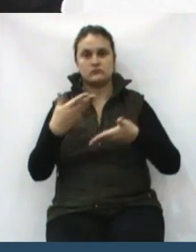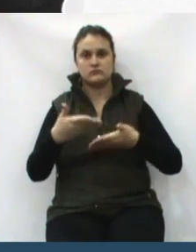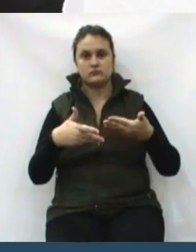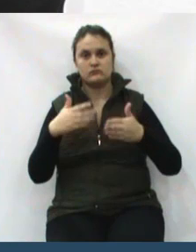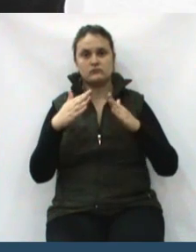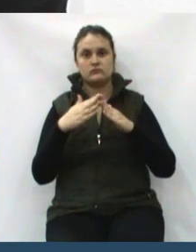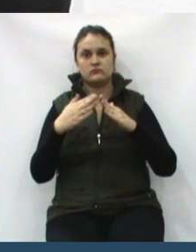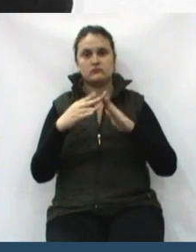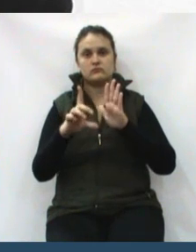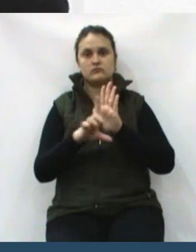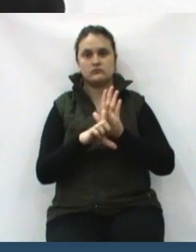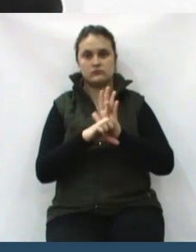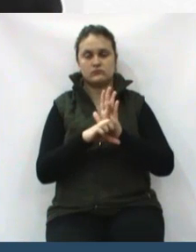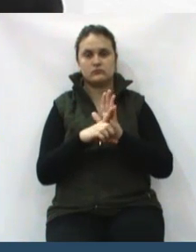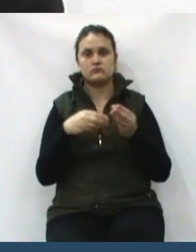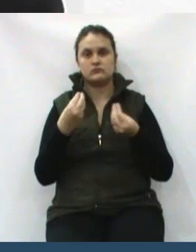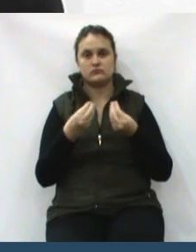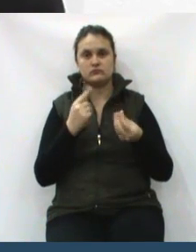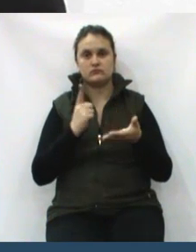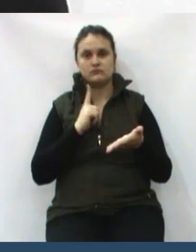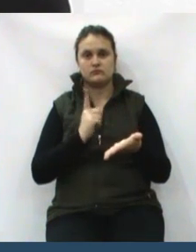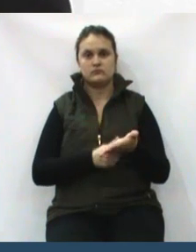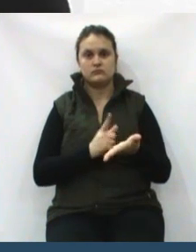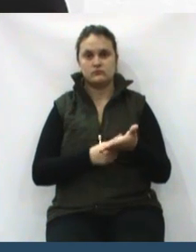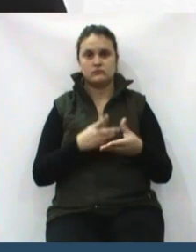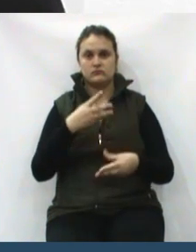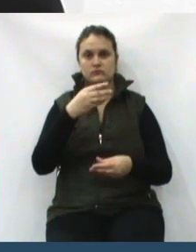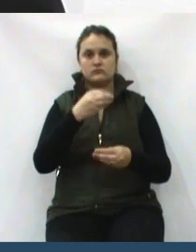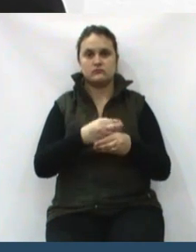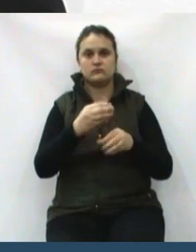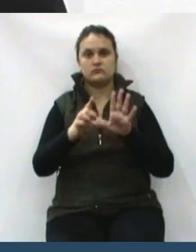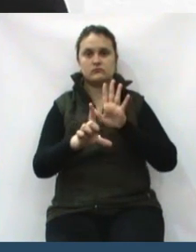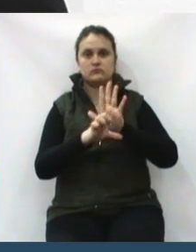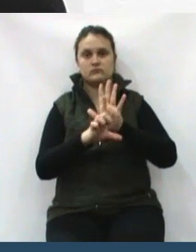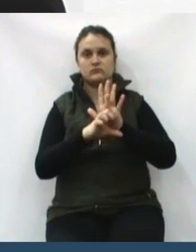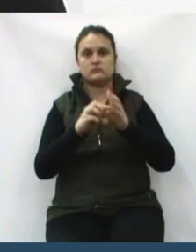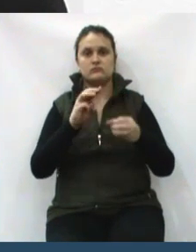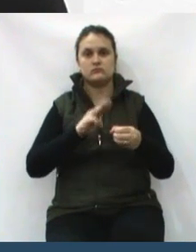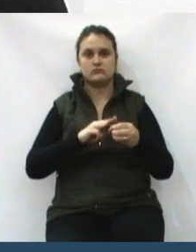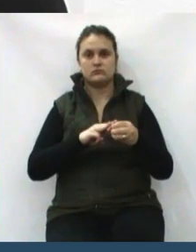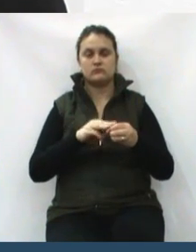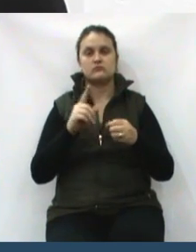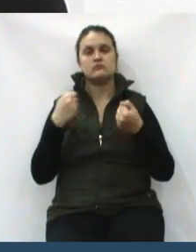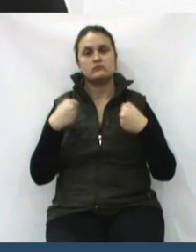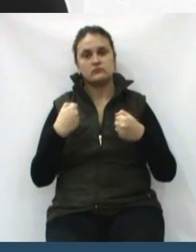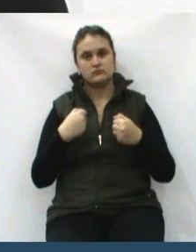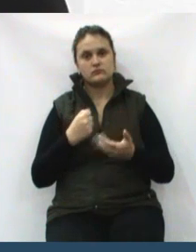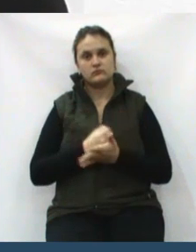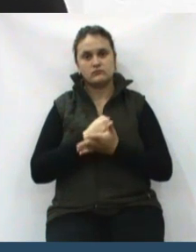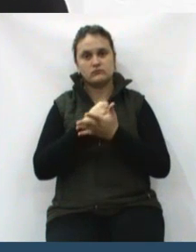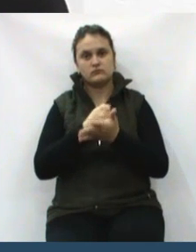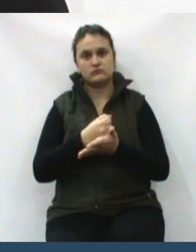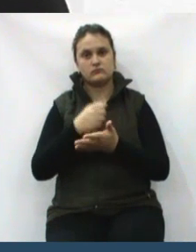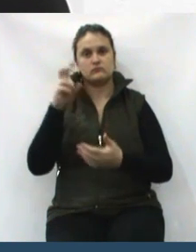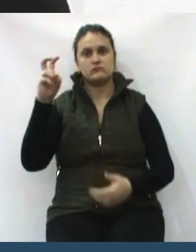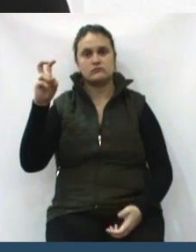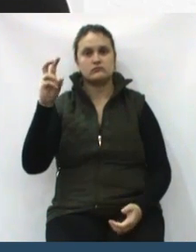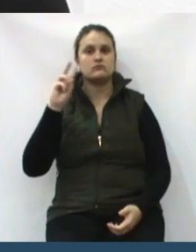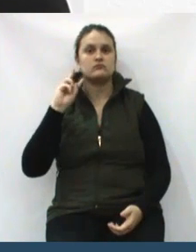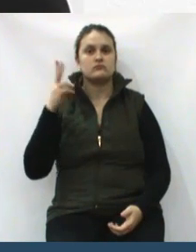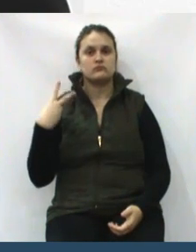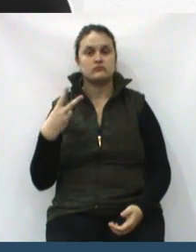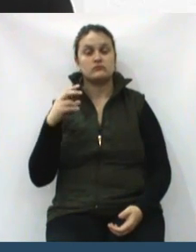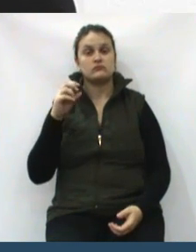nessa Casa de Leis, como trata-se de uma emenda à lei orgânica, necessário faz o apoiamento de 5 vereadores.